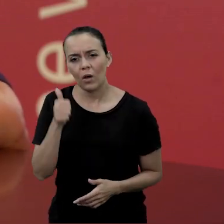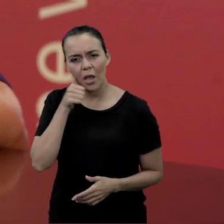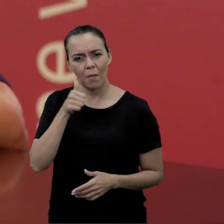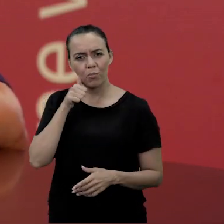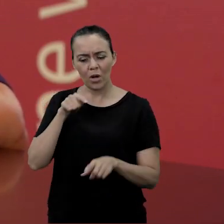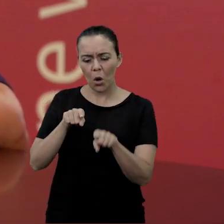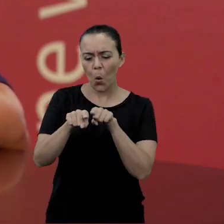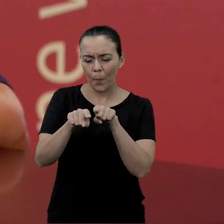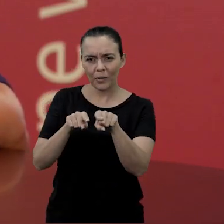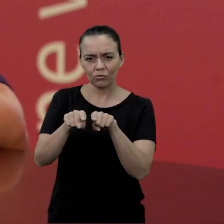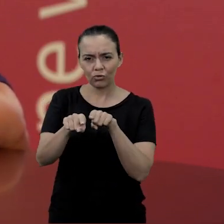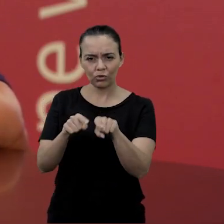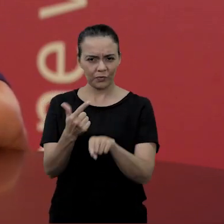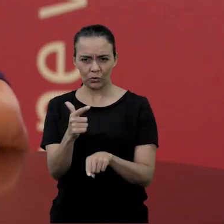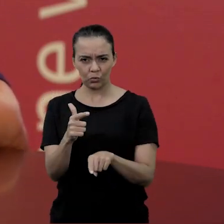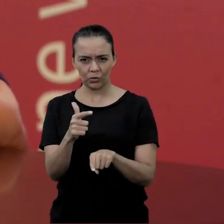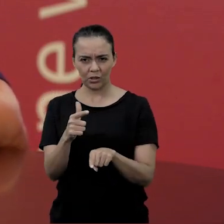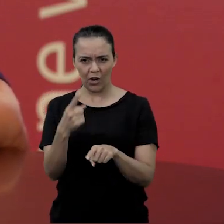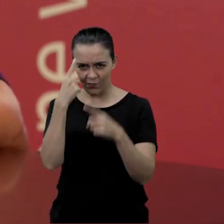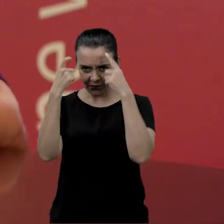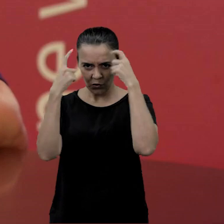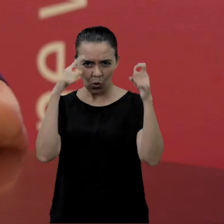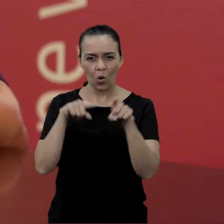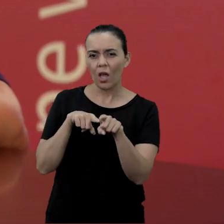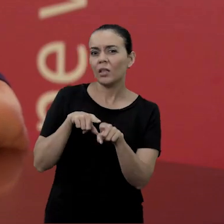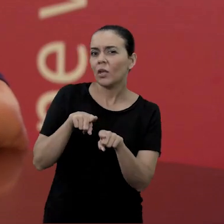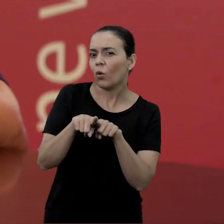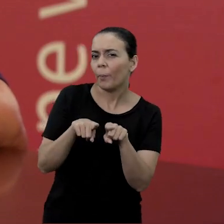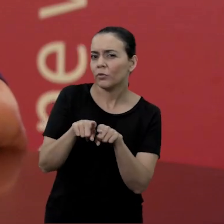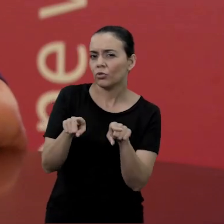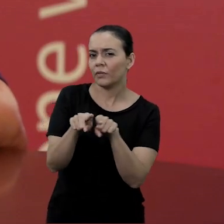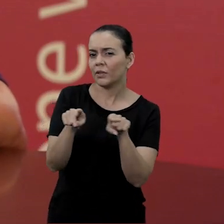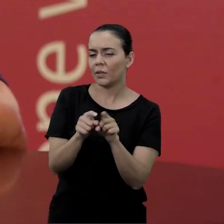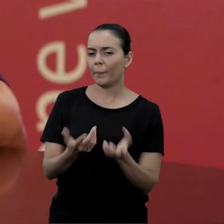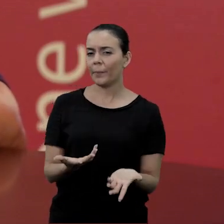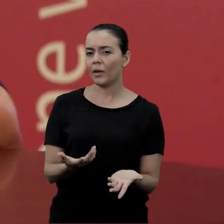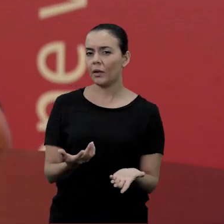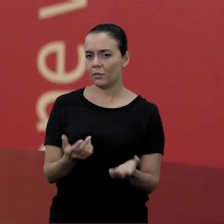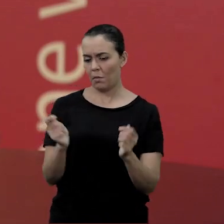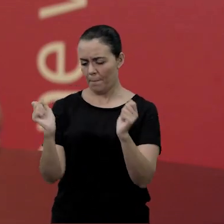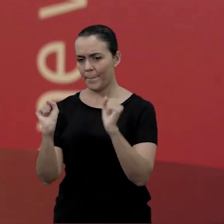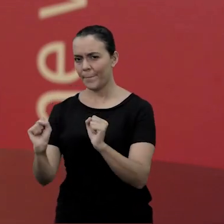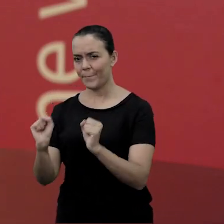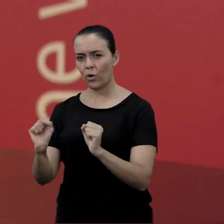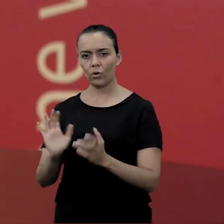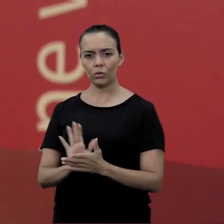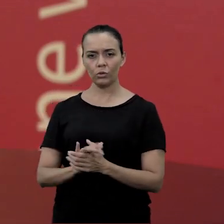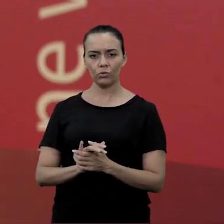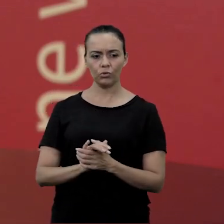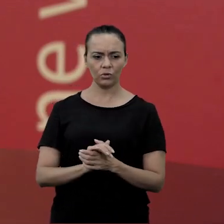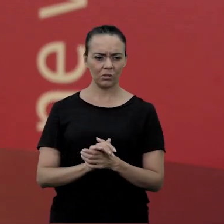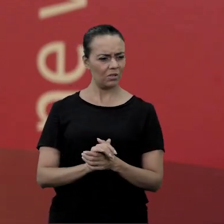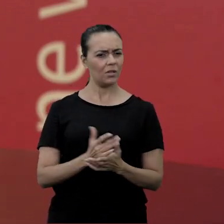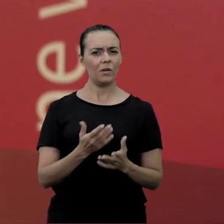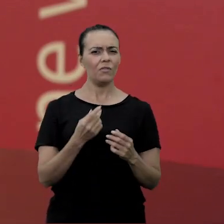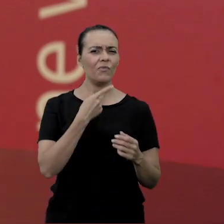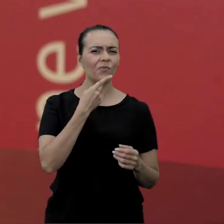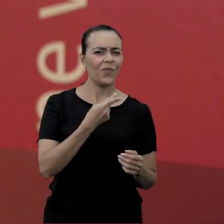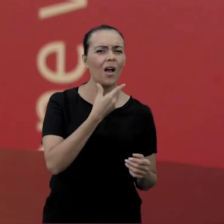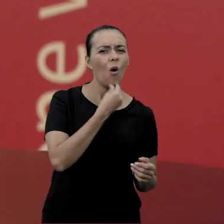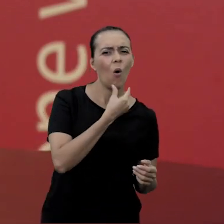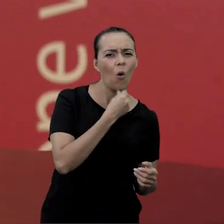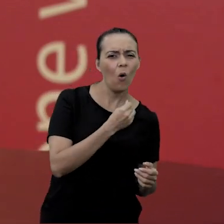ser competitiva e violenta? As mulheres podem ser competitivas e violentas, né? Quem disse que os homens não são amorosos